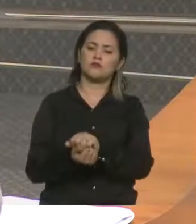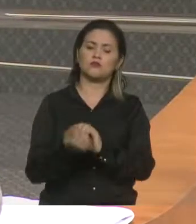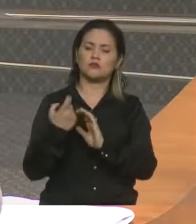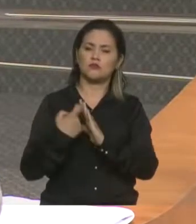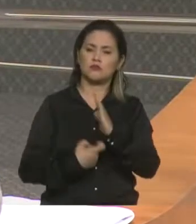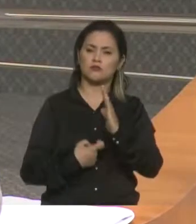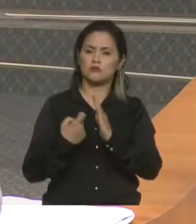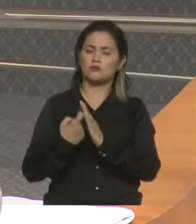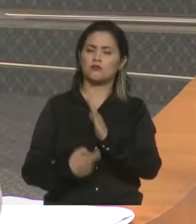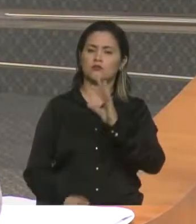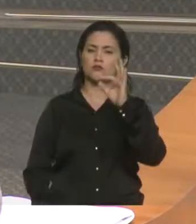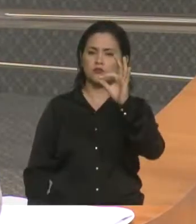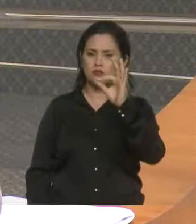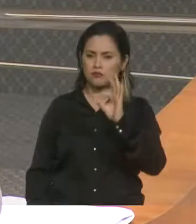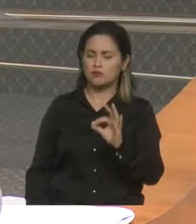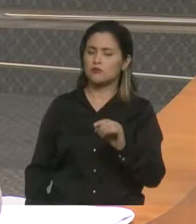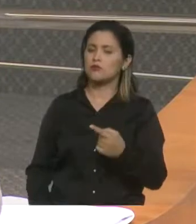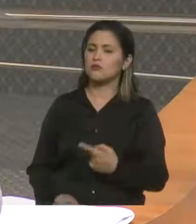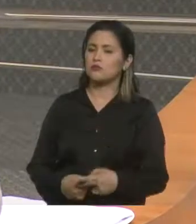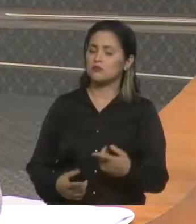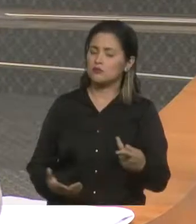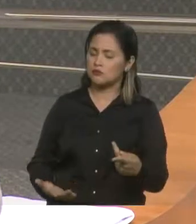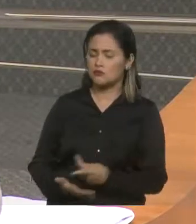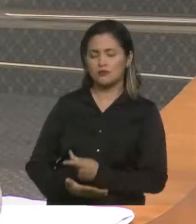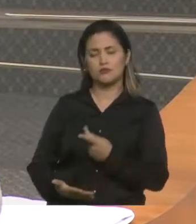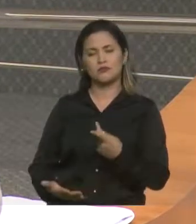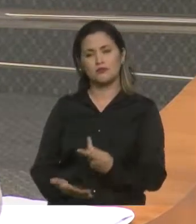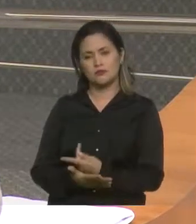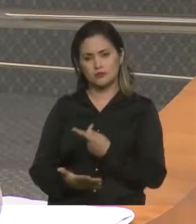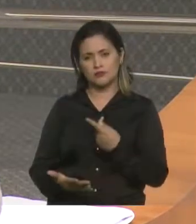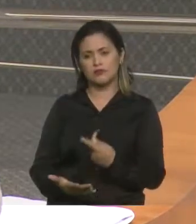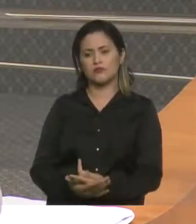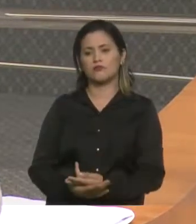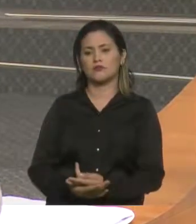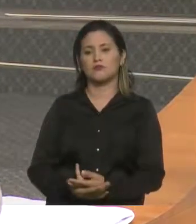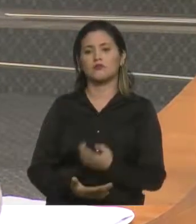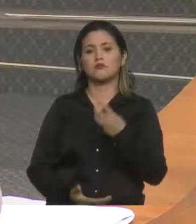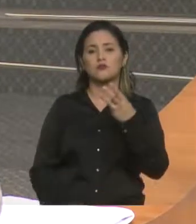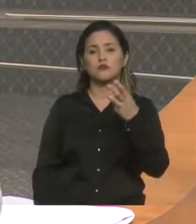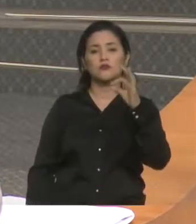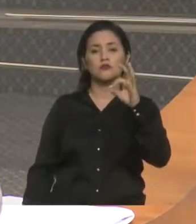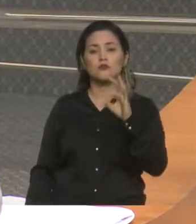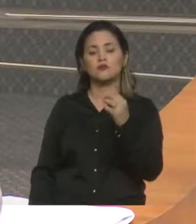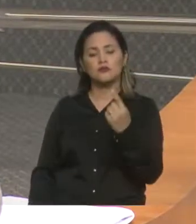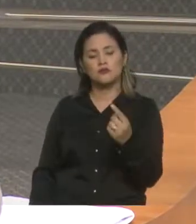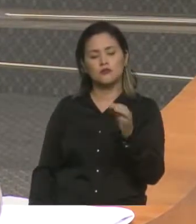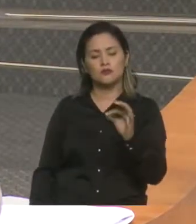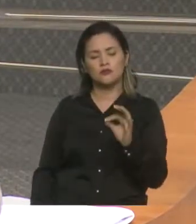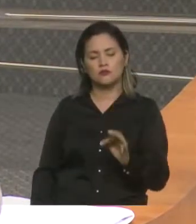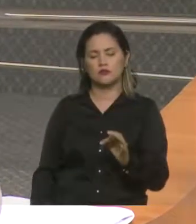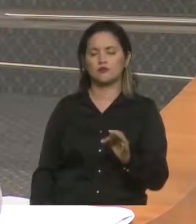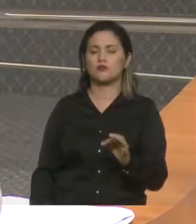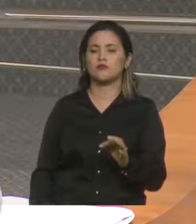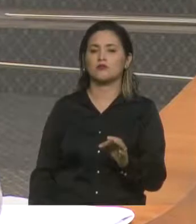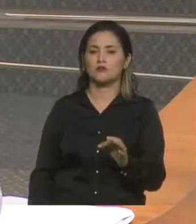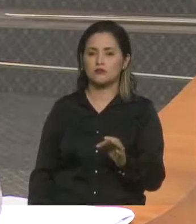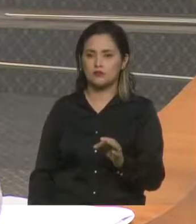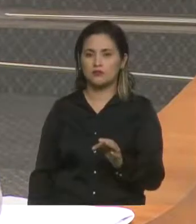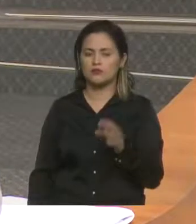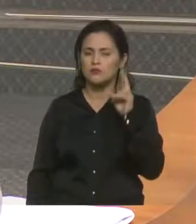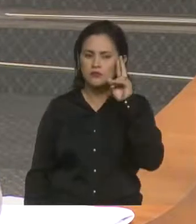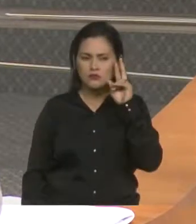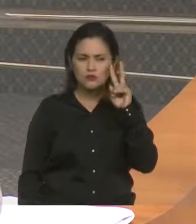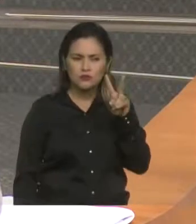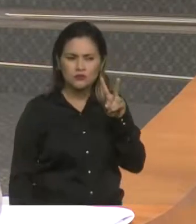dos percentuais, porque estava errado o deputado Ariston. Tinha 3% e 1% na lei complementar. Como viram que aquilo ali